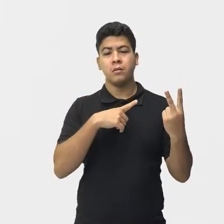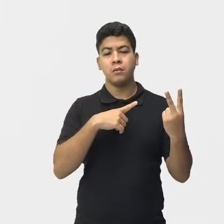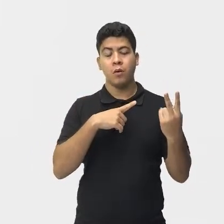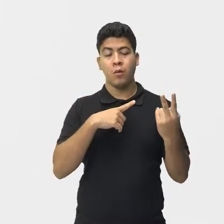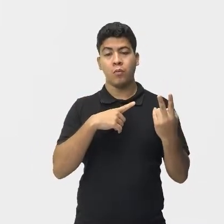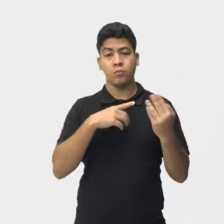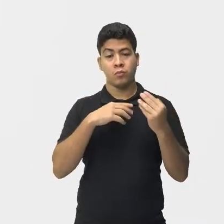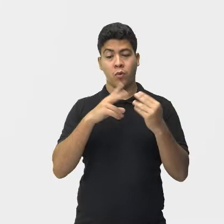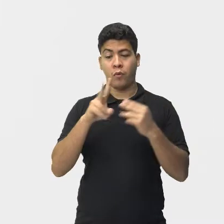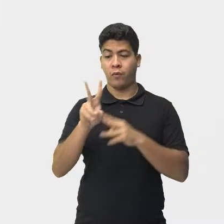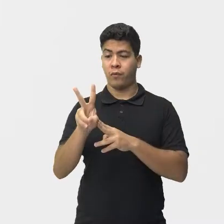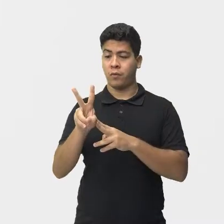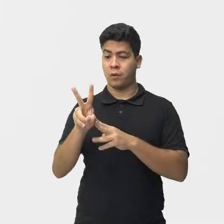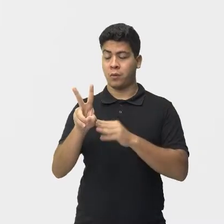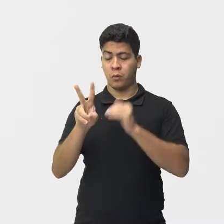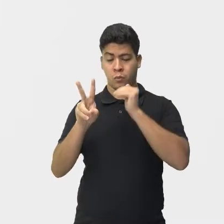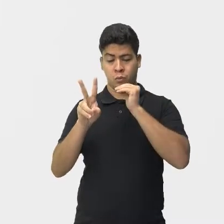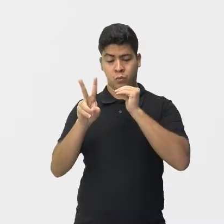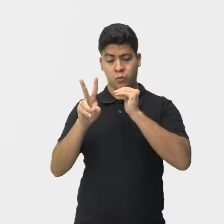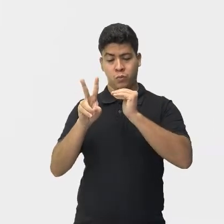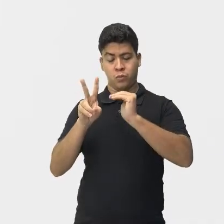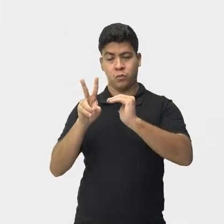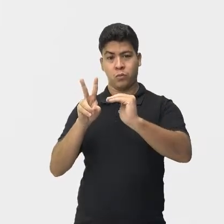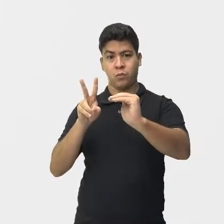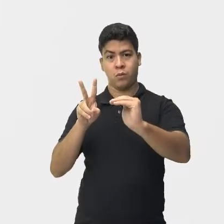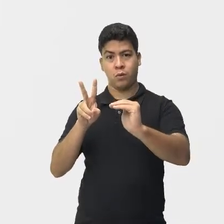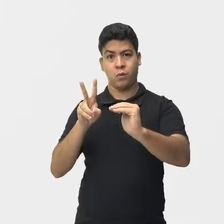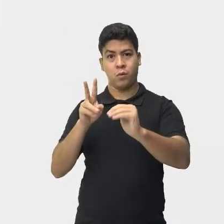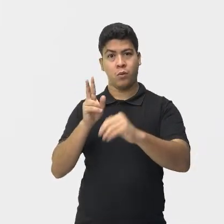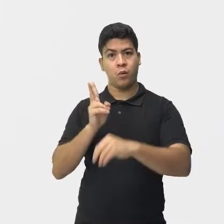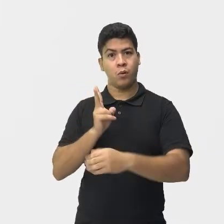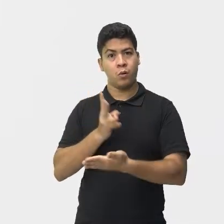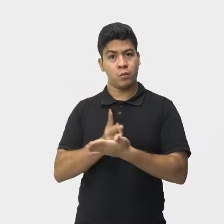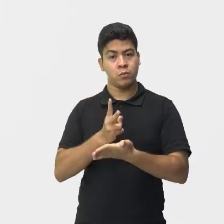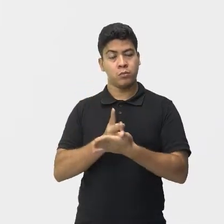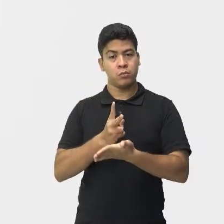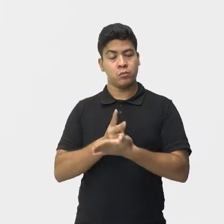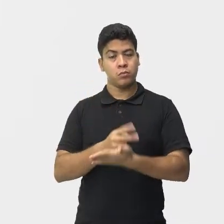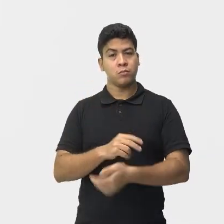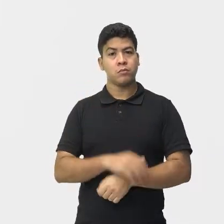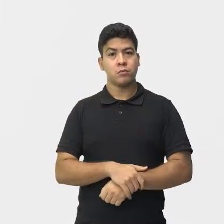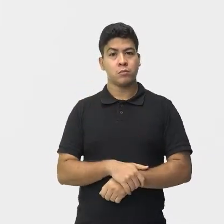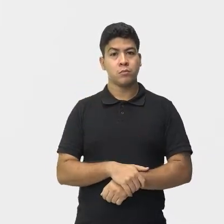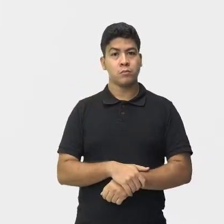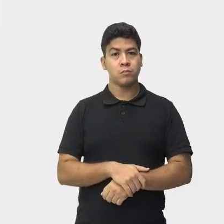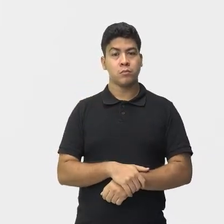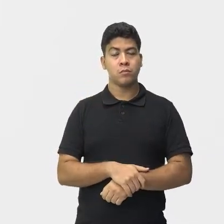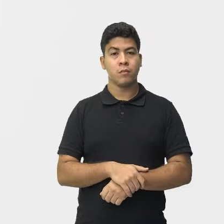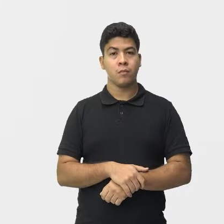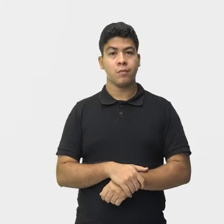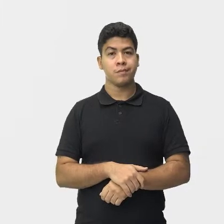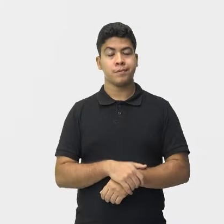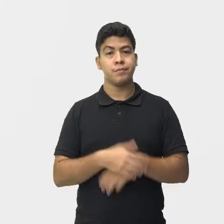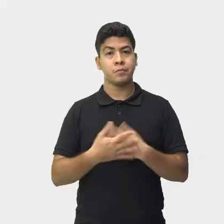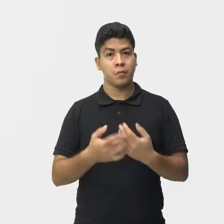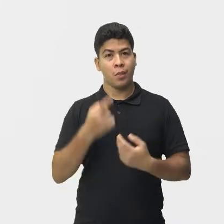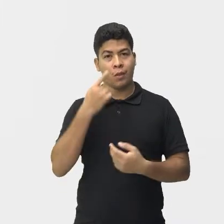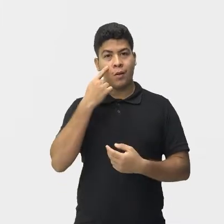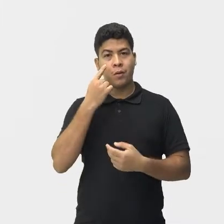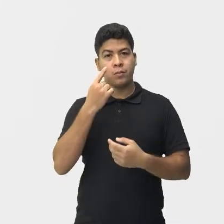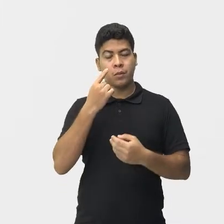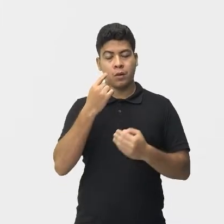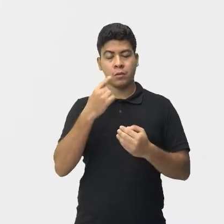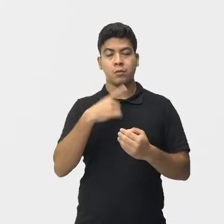permanece constante. Então, o gráfico da transformação isocórica é uma reta paralela ao eixo das ordenadas, ao eixo